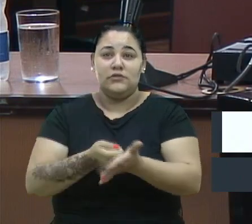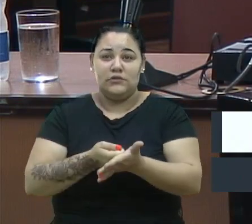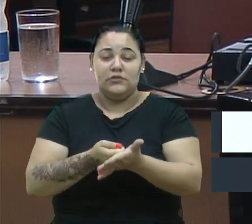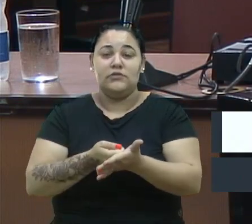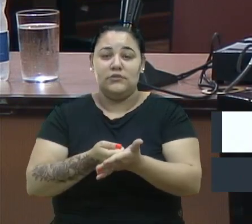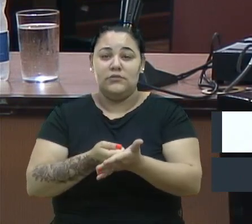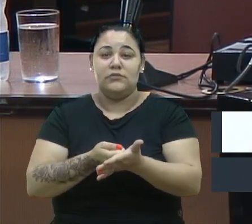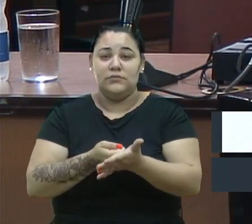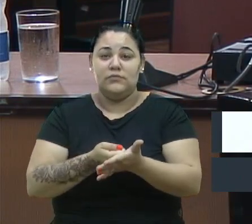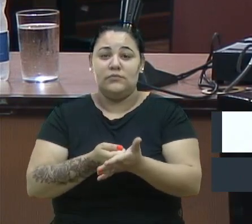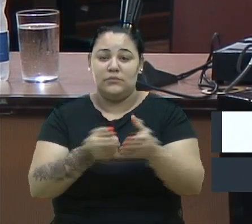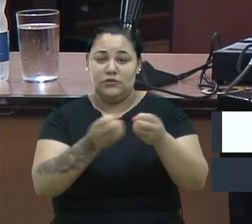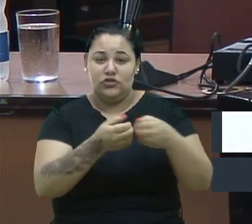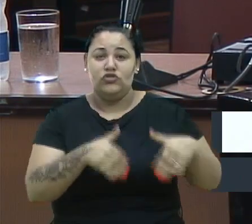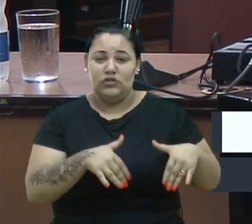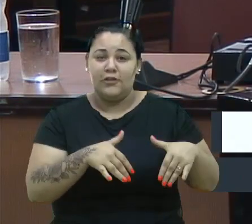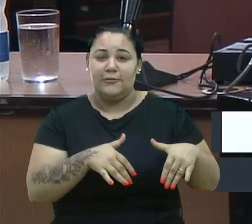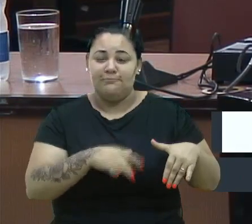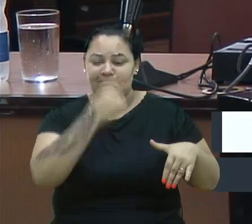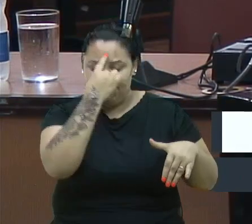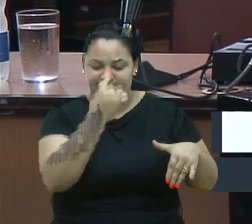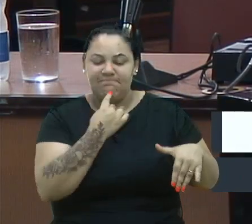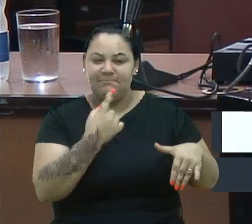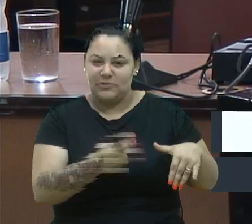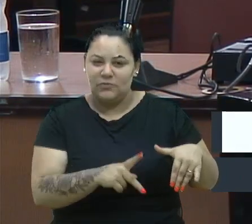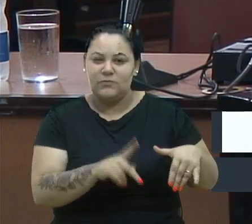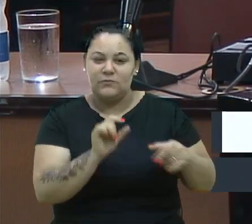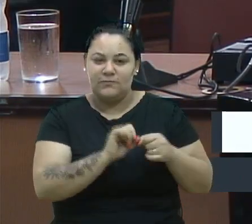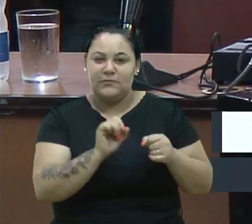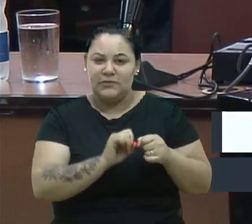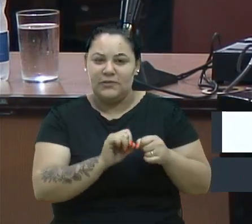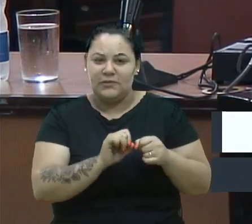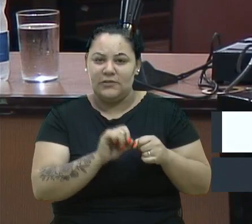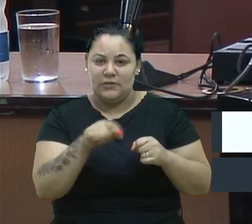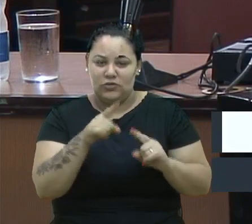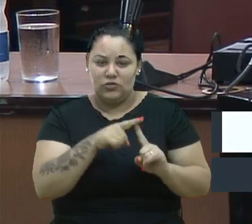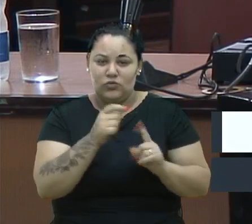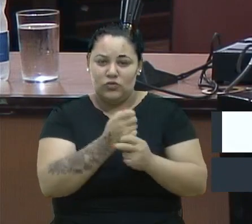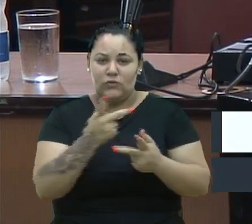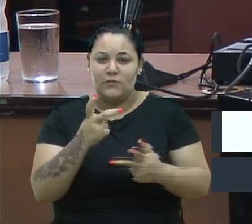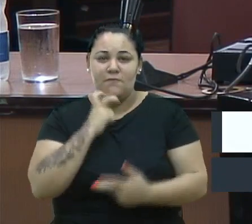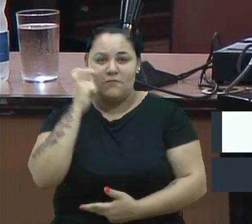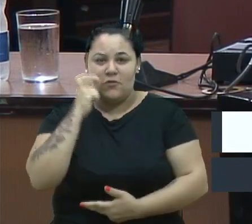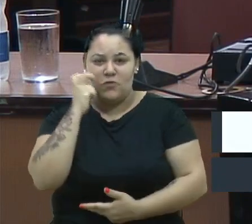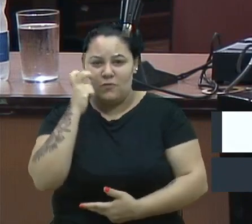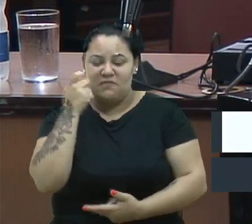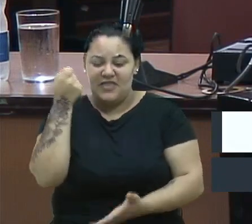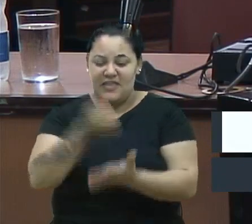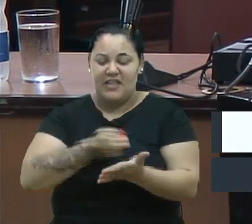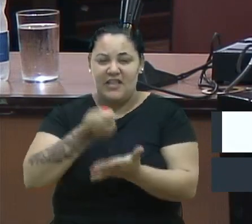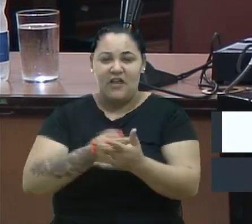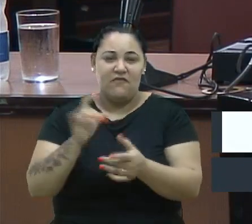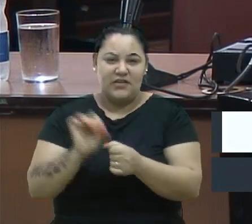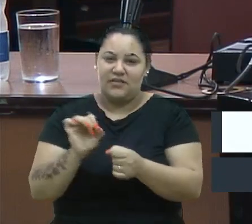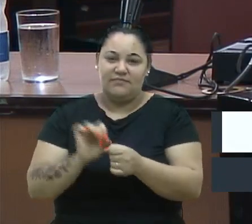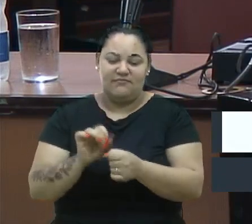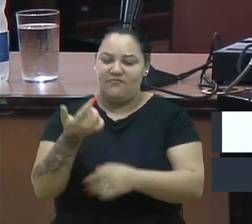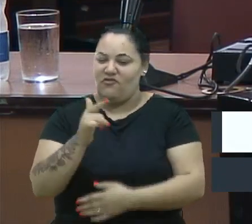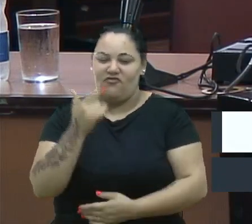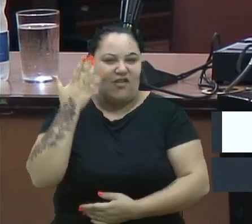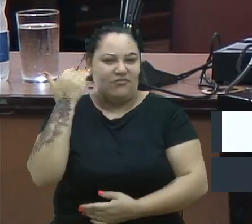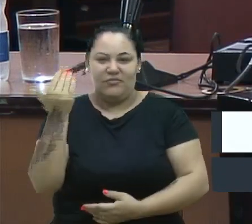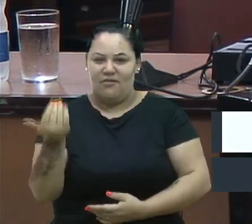deturpar a imagem da nossa cidade e fazer essa vergonha que tentaram fazer e não obtiveram